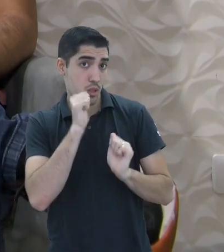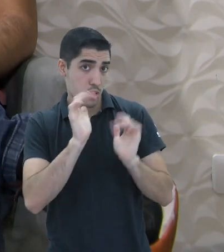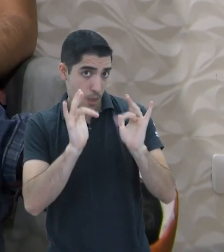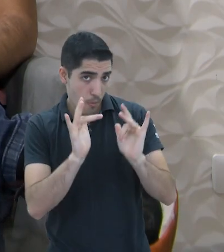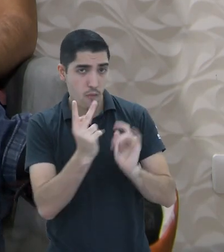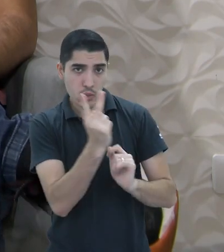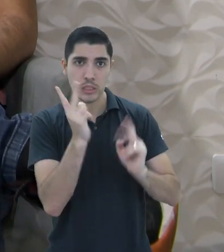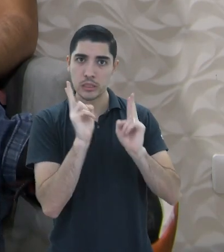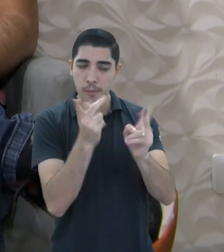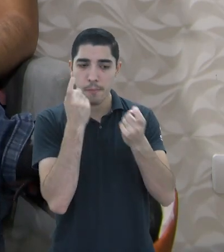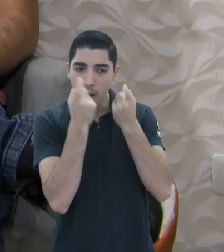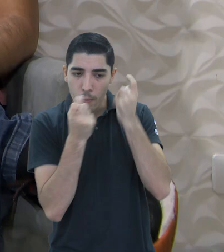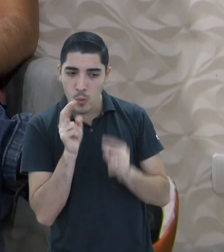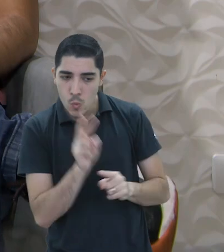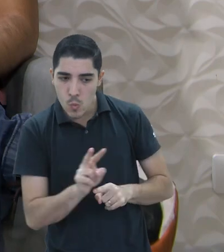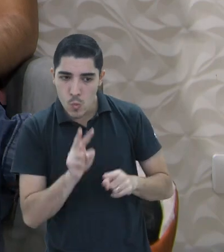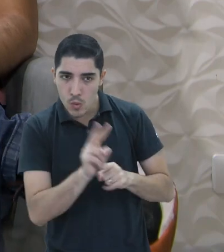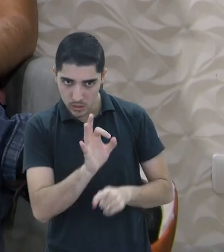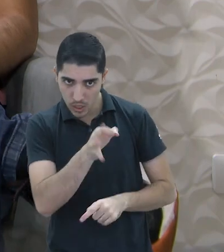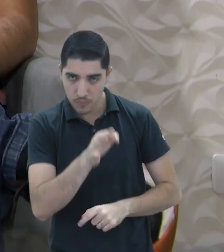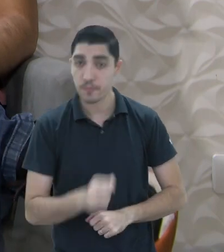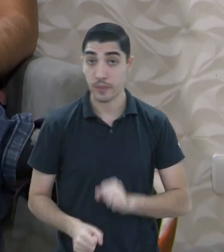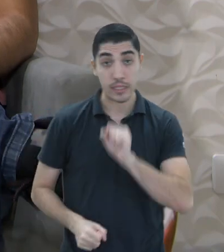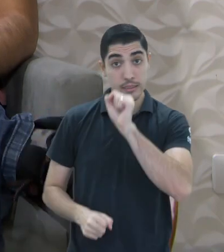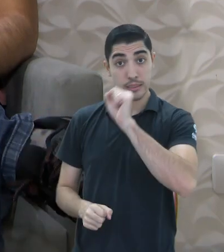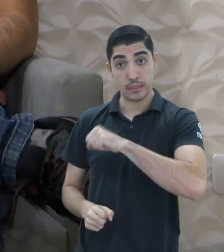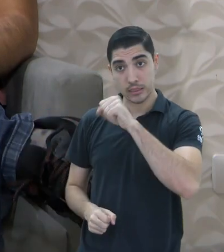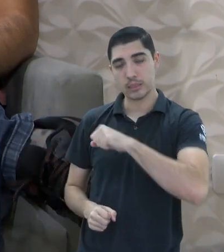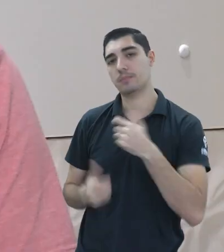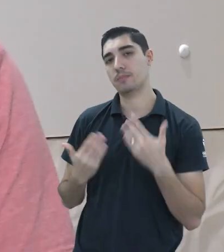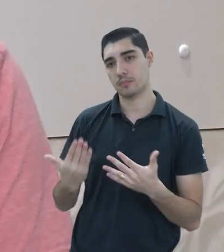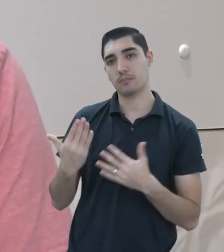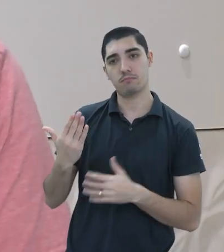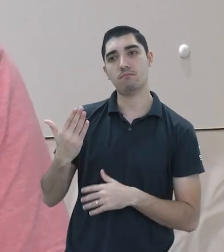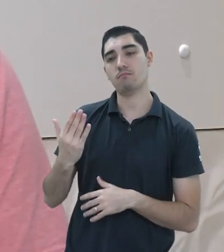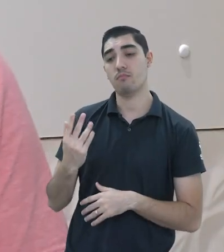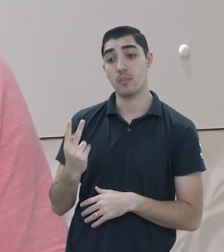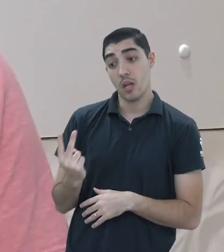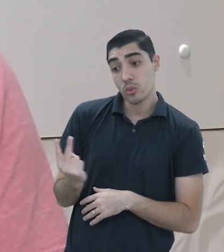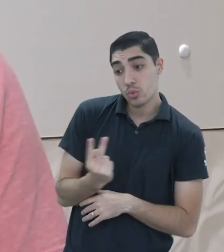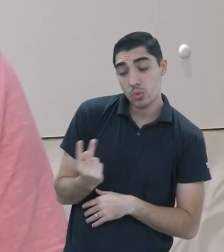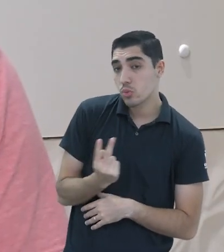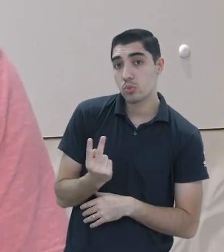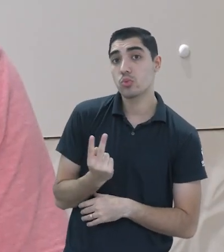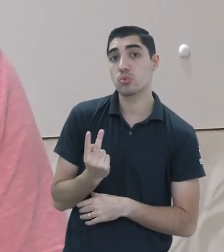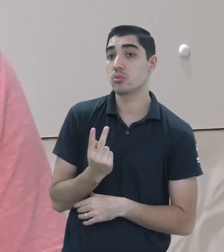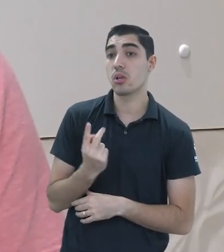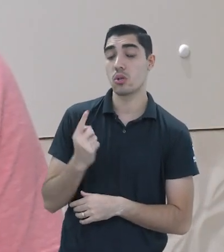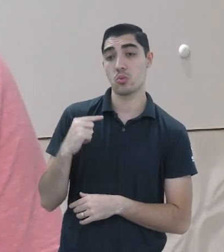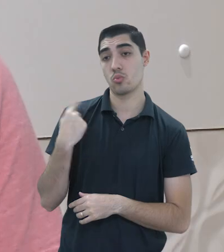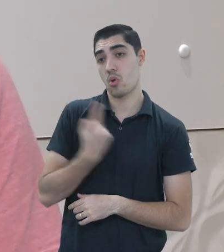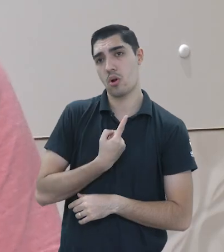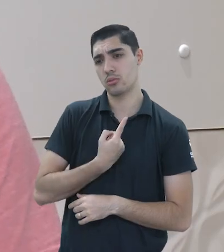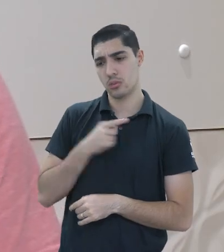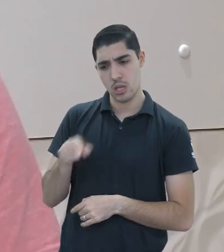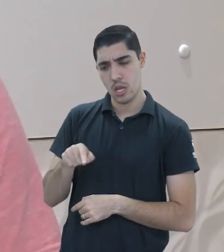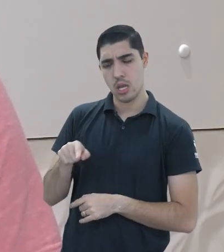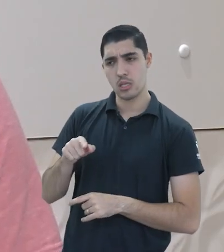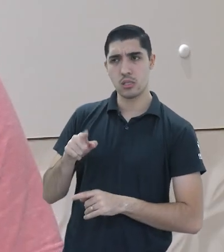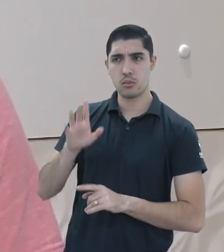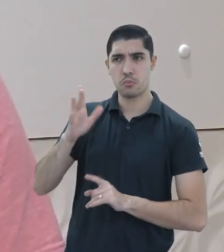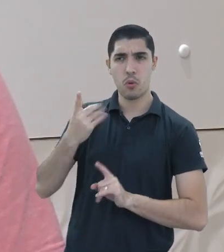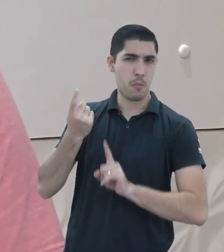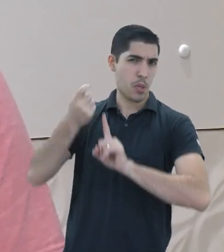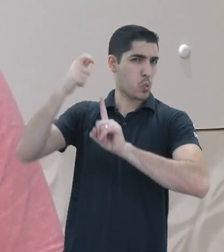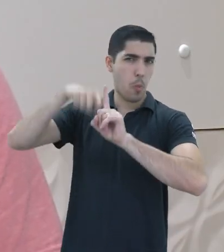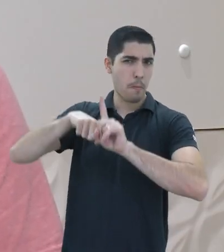pelo visto, se preocupam, né? Sim, na verdade a gente não tinha o histórico delas, né? Porque a gente adotou elas há mais ou